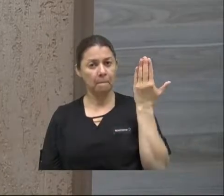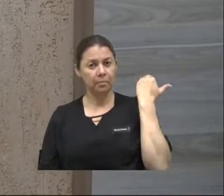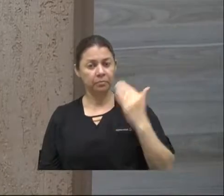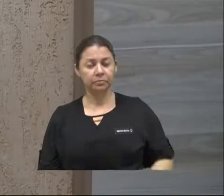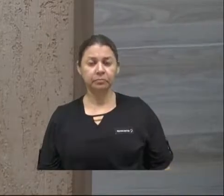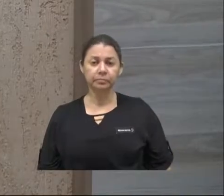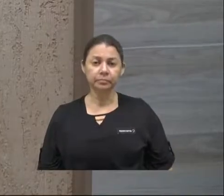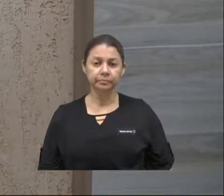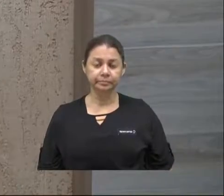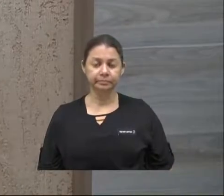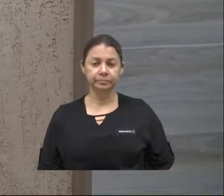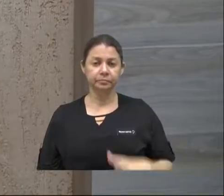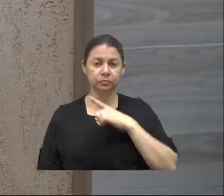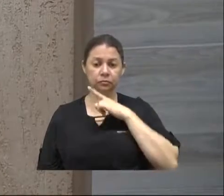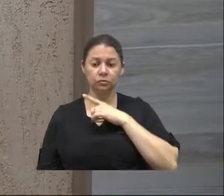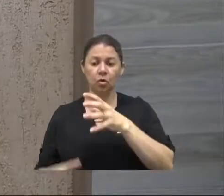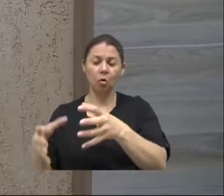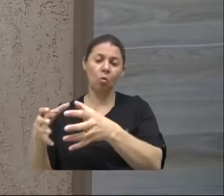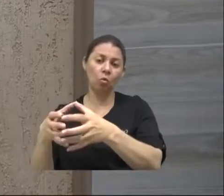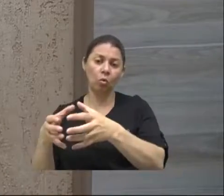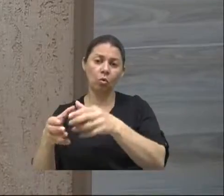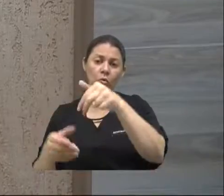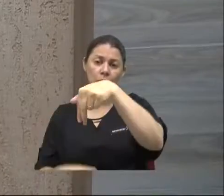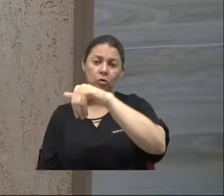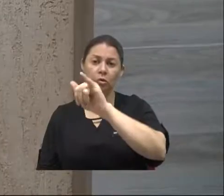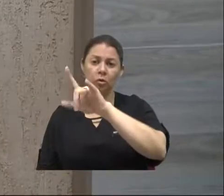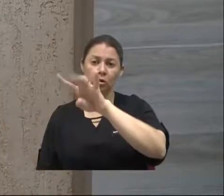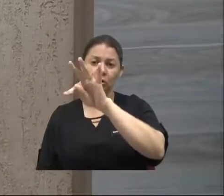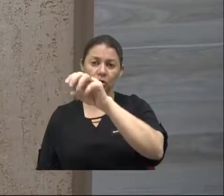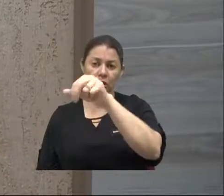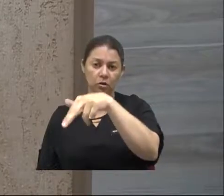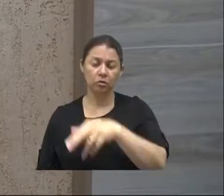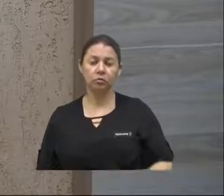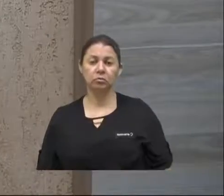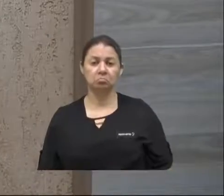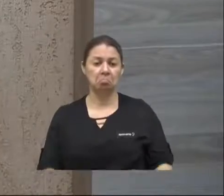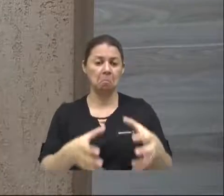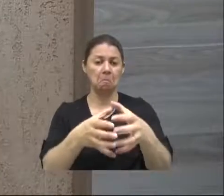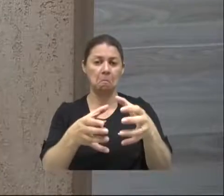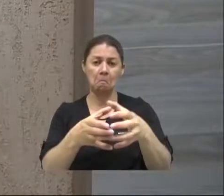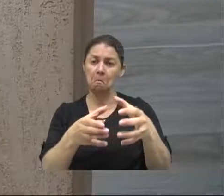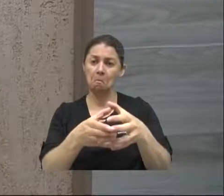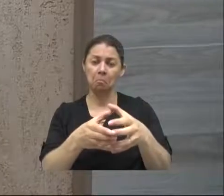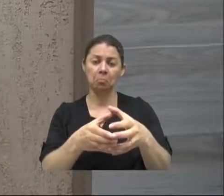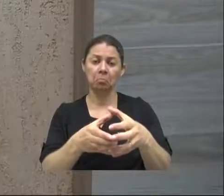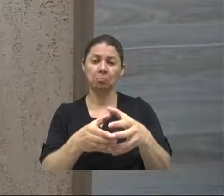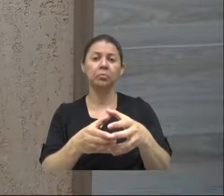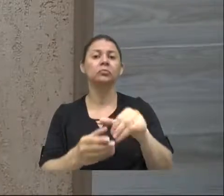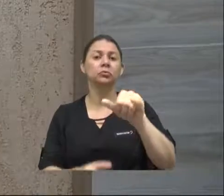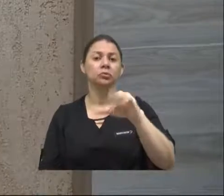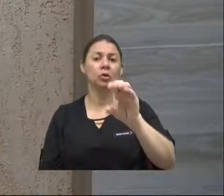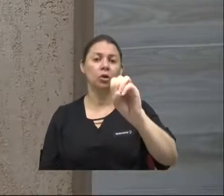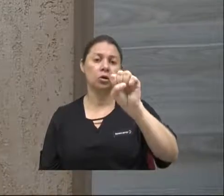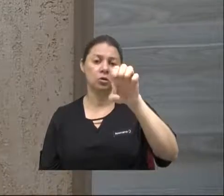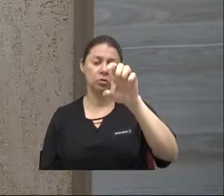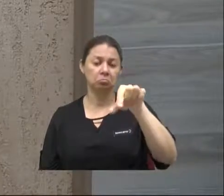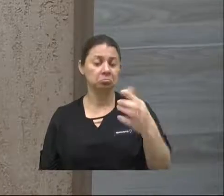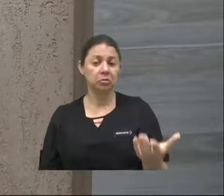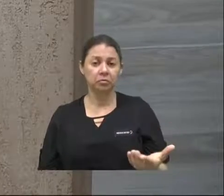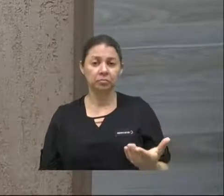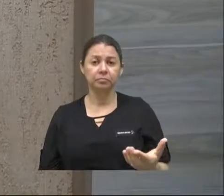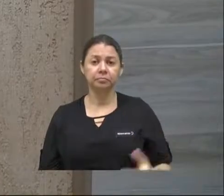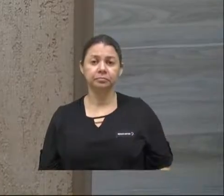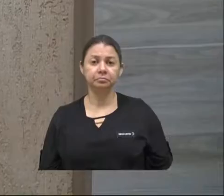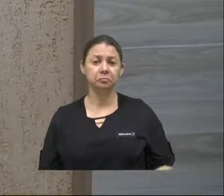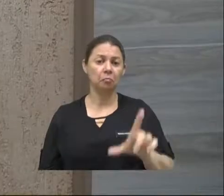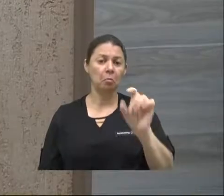também. Depois, por um acordo, ele acabou indo para o outro lado e se tornou corregedor. Então, eu não vejo problema nenhum, e